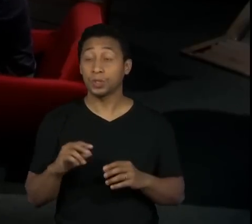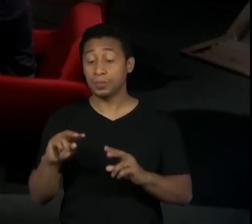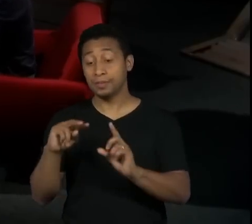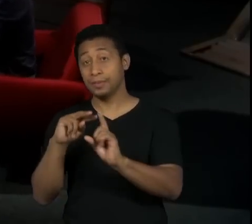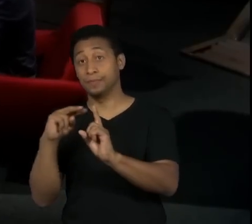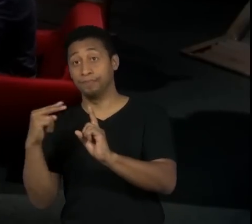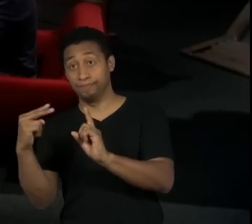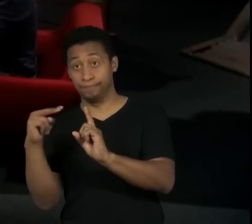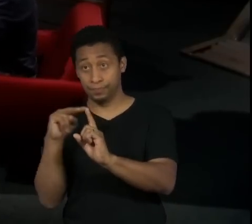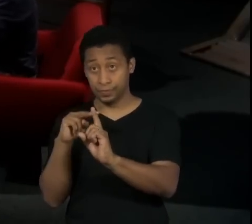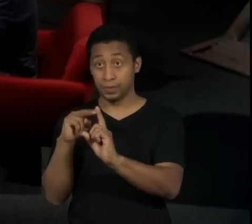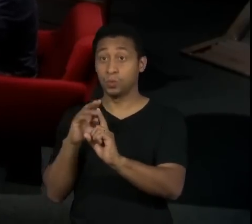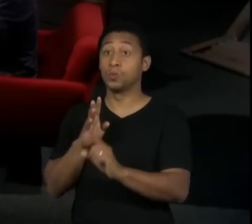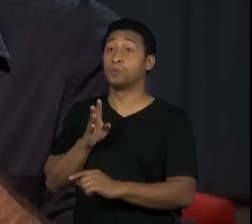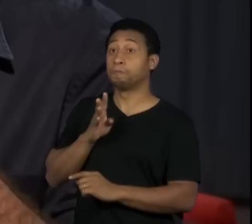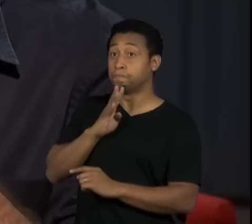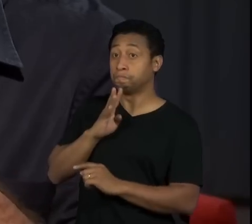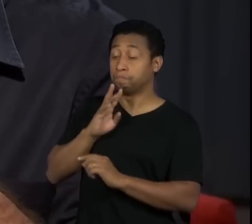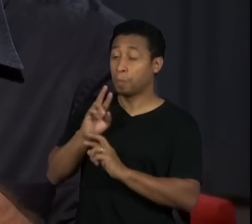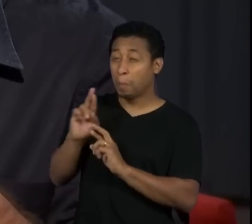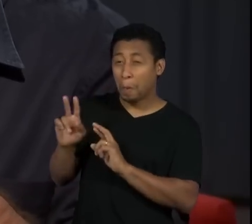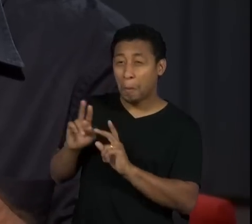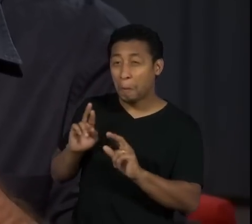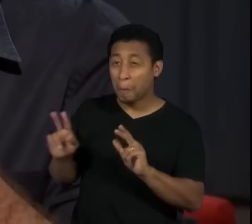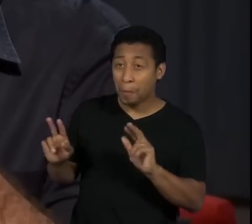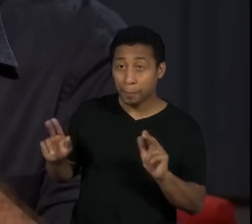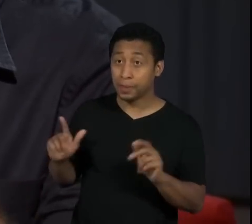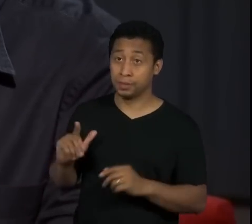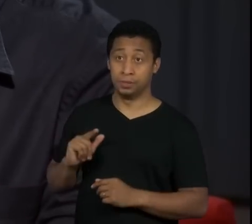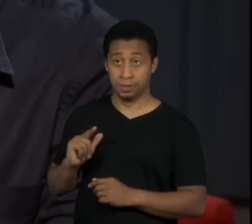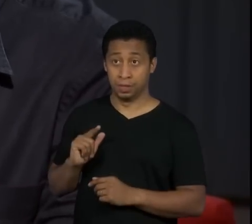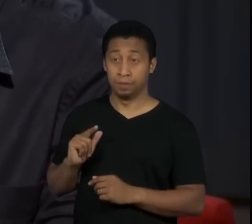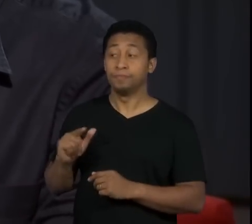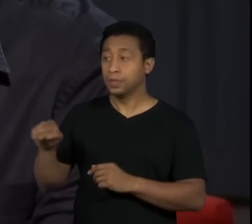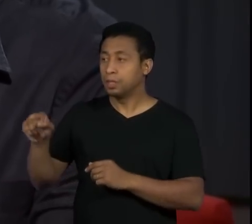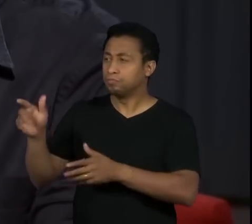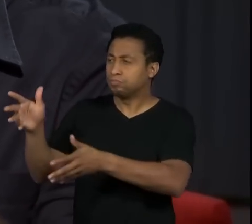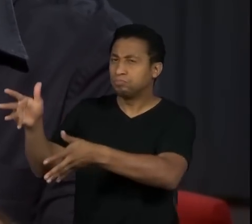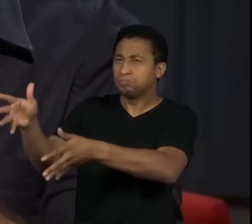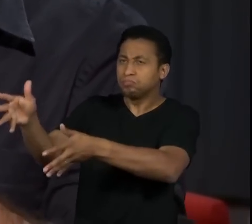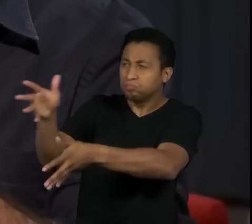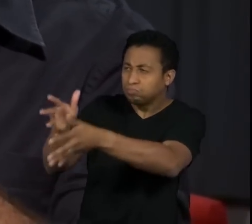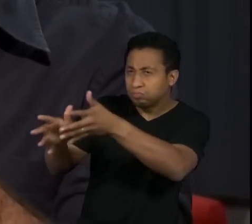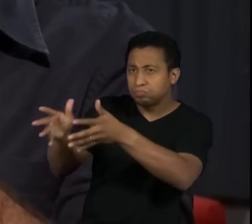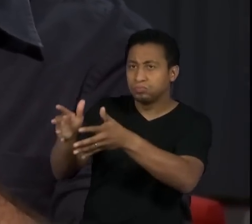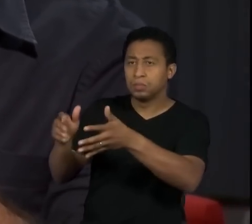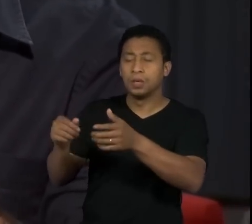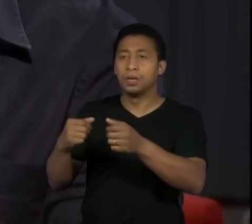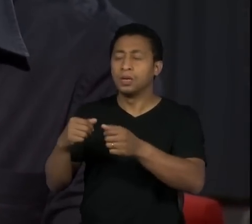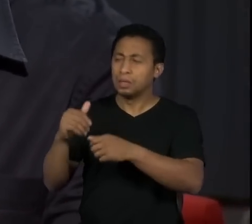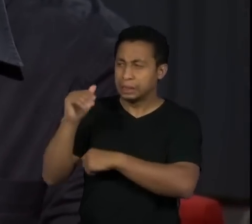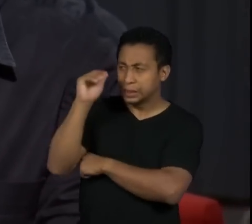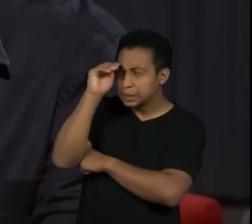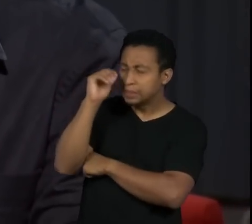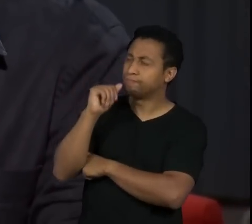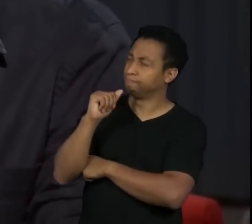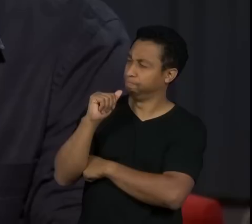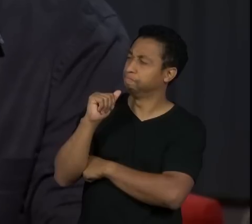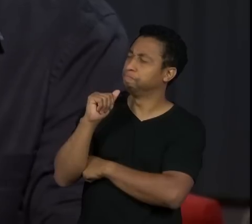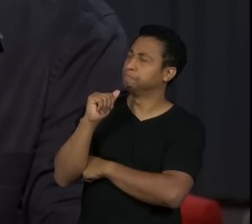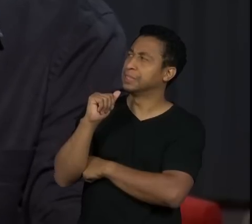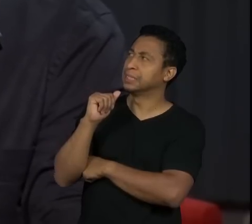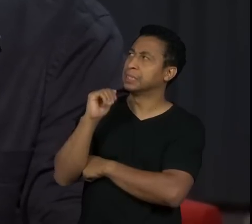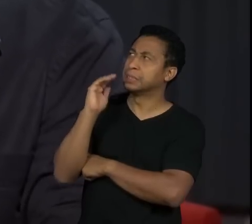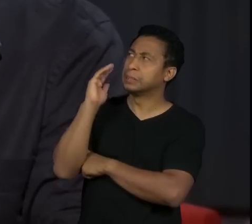conhecimentos diferentes. E eu acho que através desse encontro de conhecimentos, a possibilidade de um outro lugar.